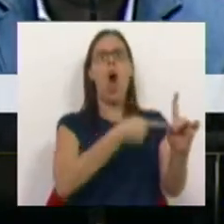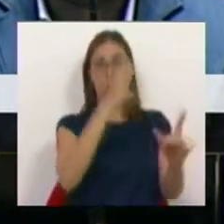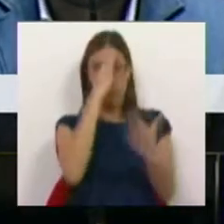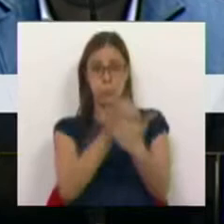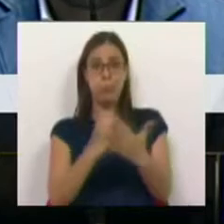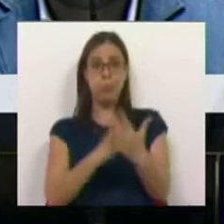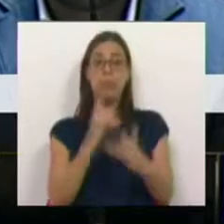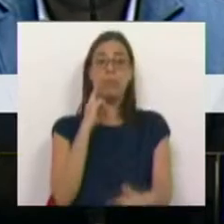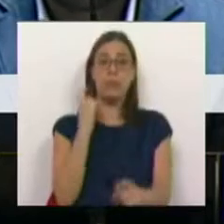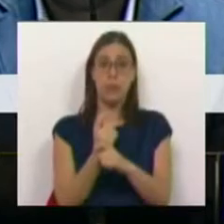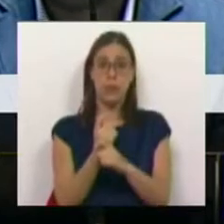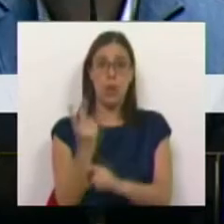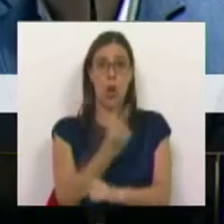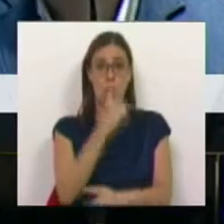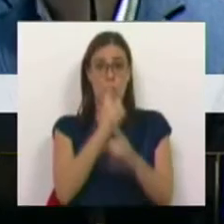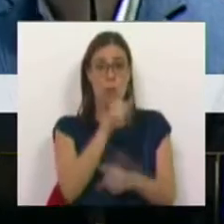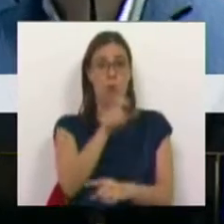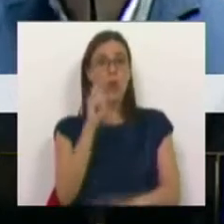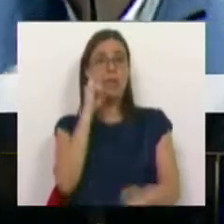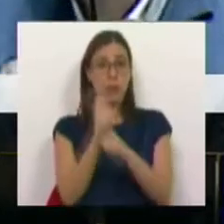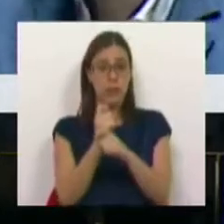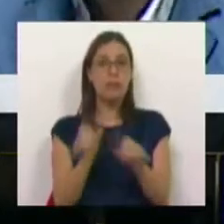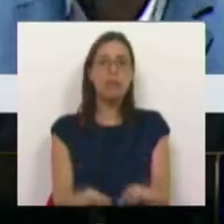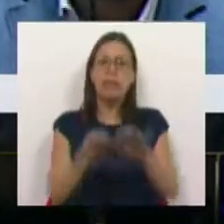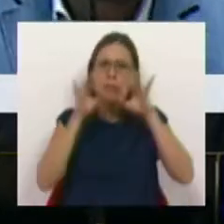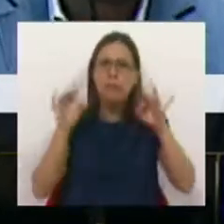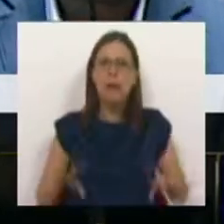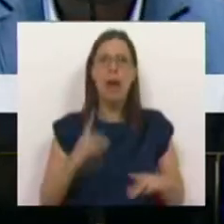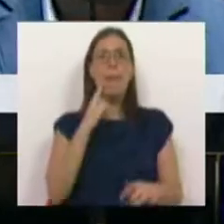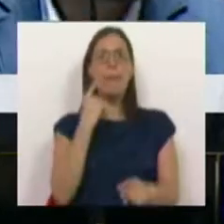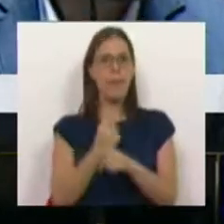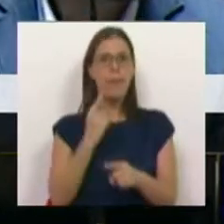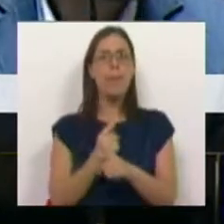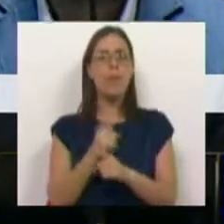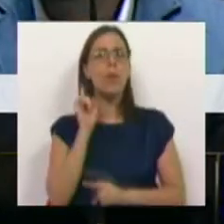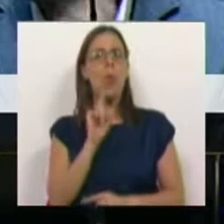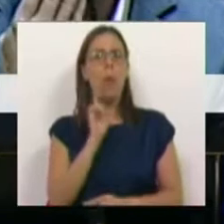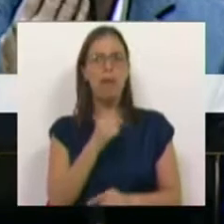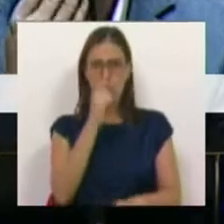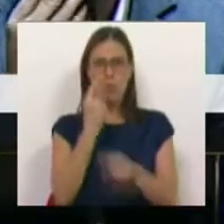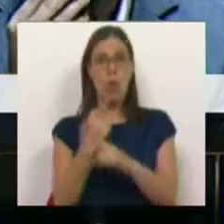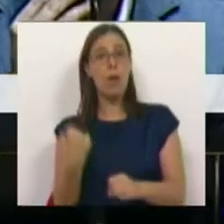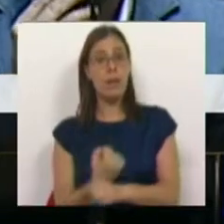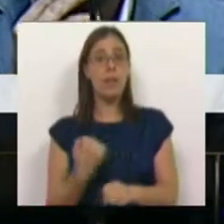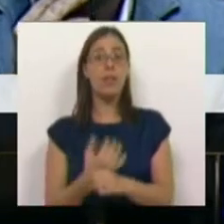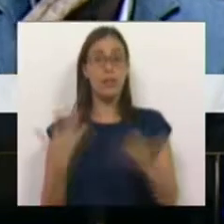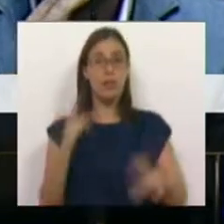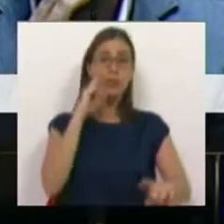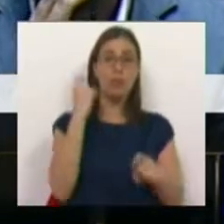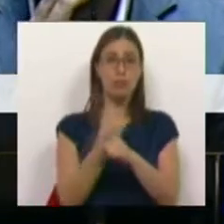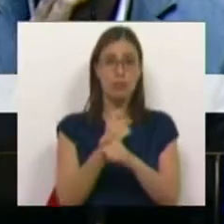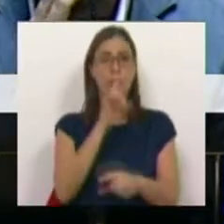portanto, exige a ambos os trabalhadores exatamente a mesma qualidade no seu serviço,